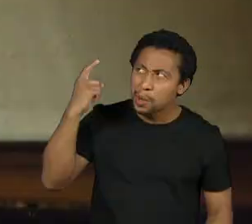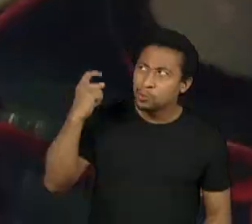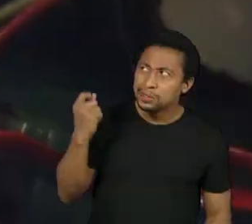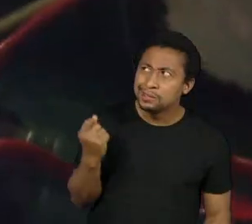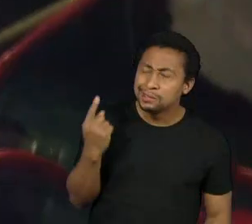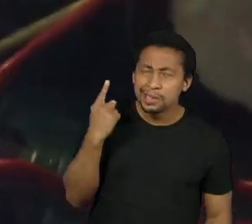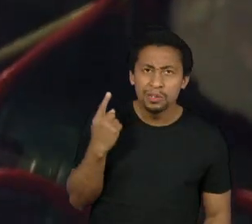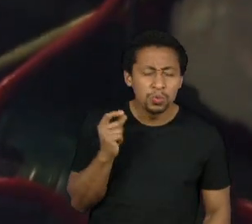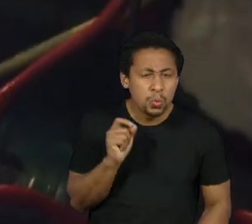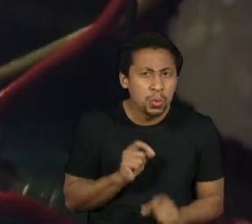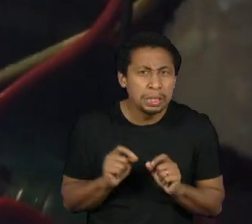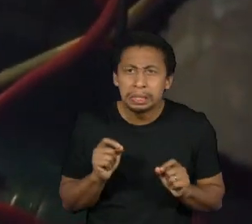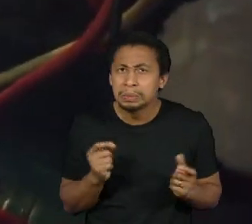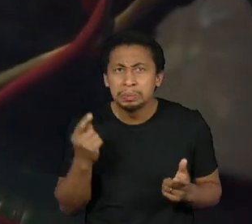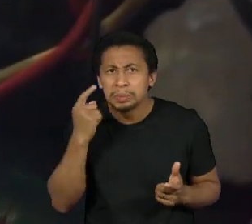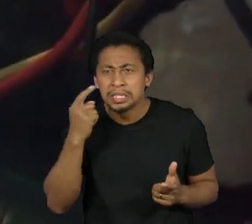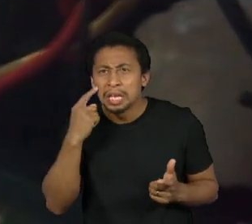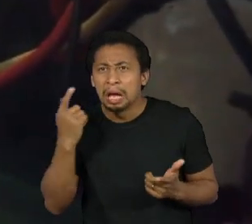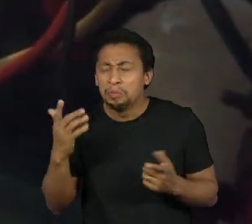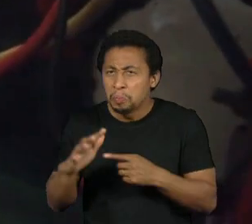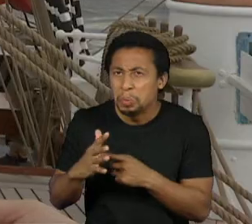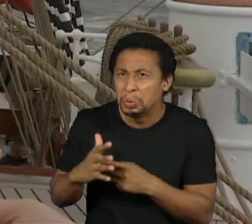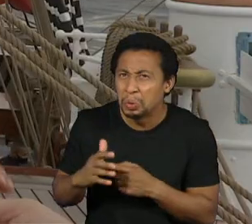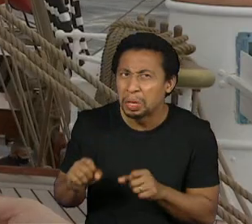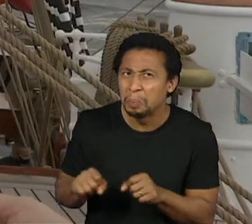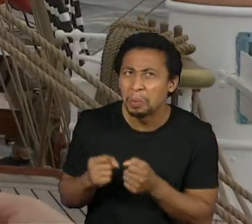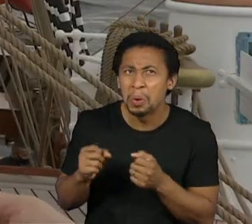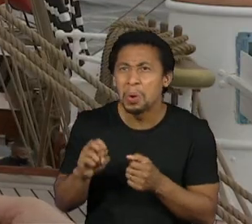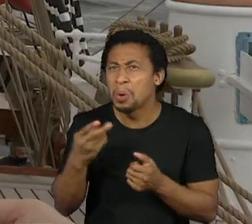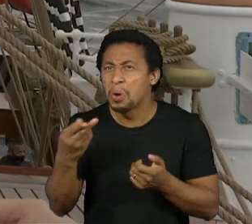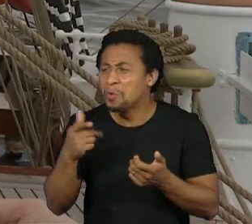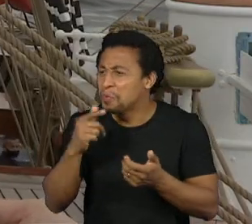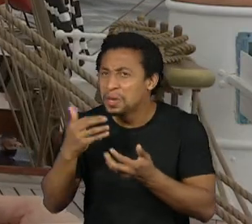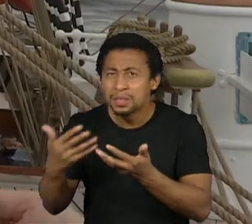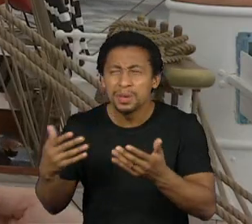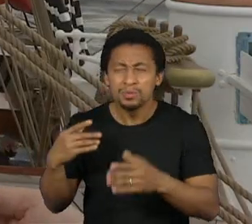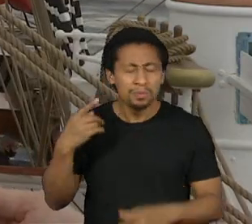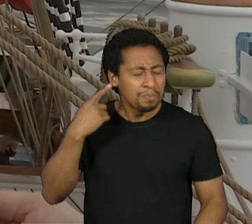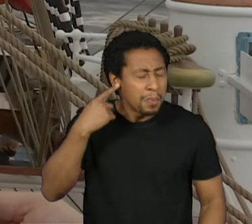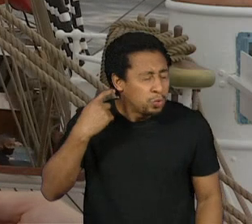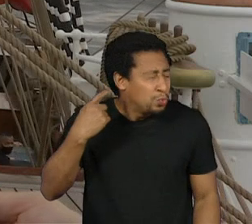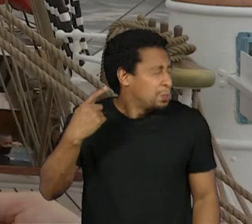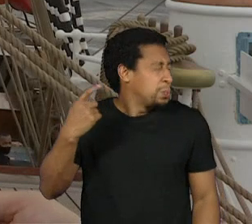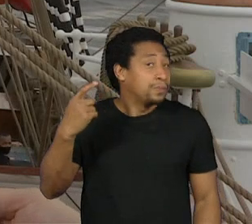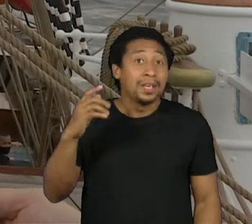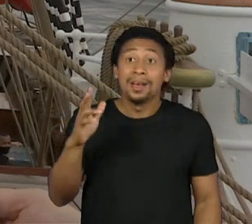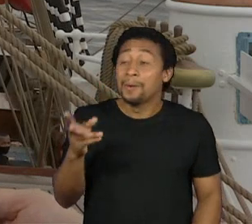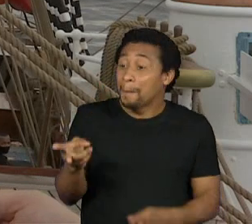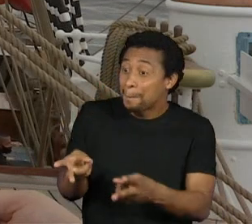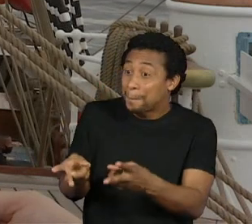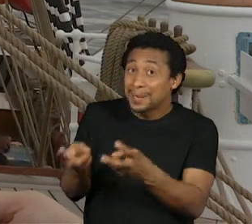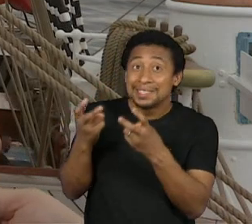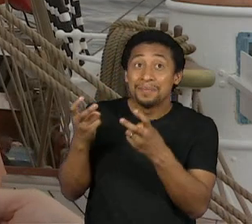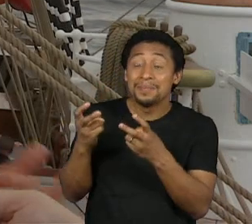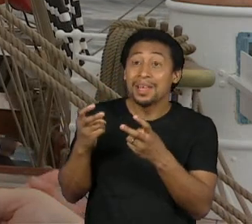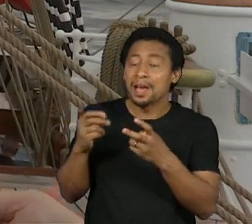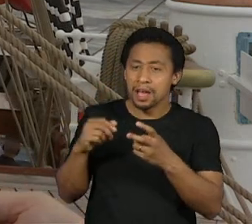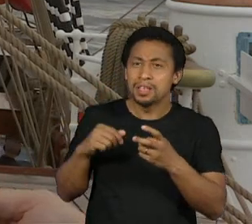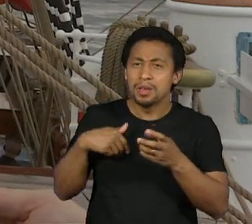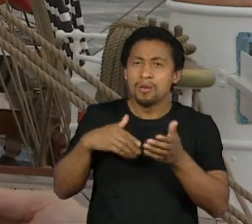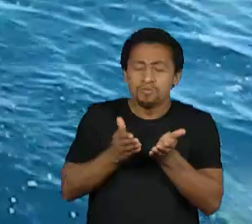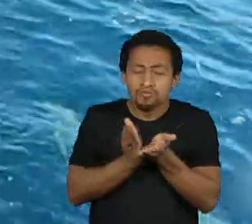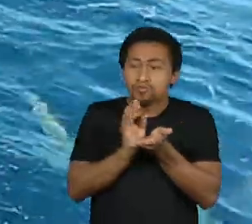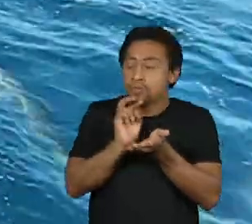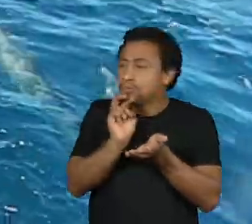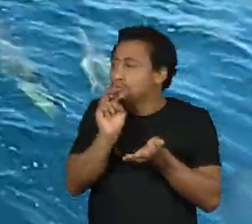fosse um barulho de um vazamento de alguma coisa, um som meio... E aos poucos eu fui percebendo que toda vez que eu ouvia esse barulho, quando eu saía do barco haviam